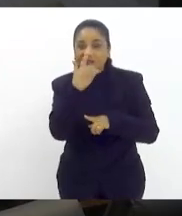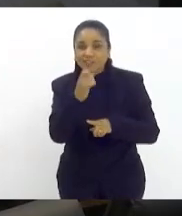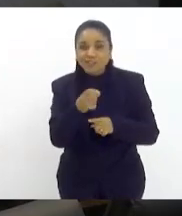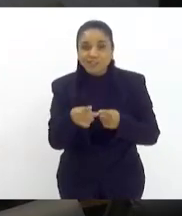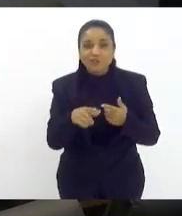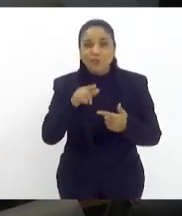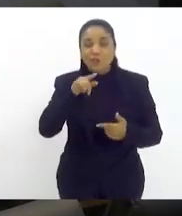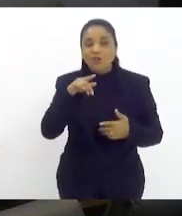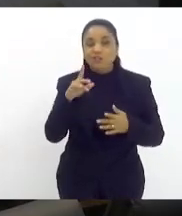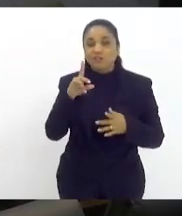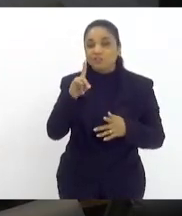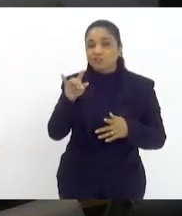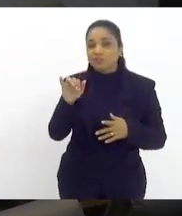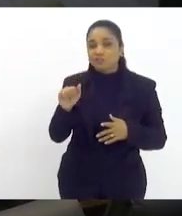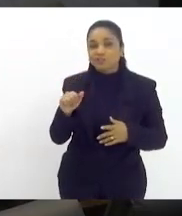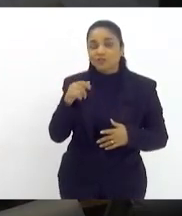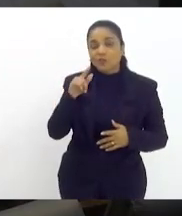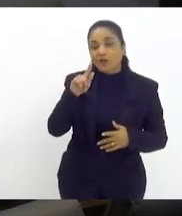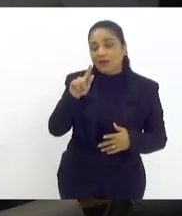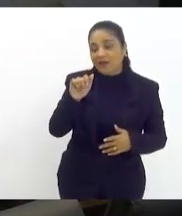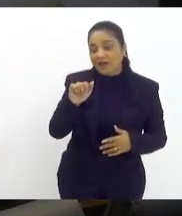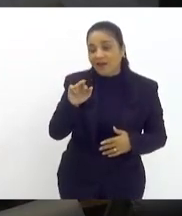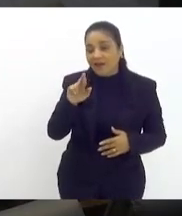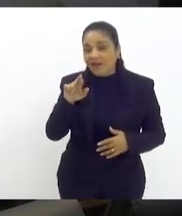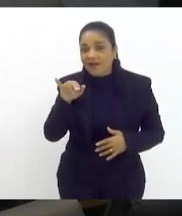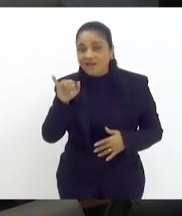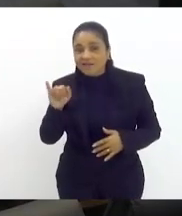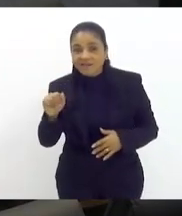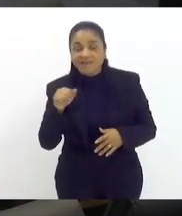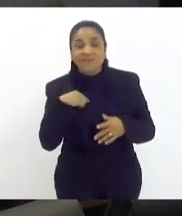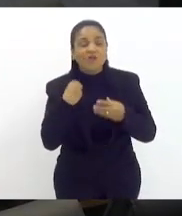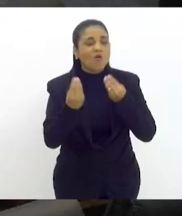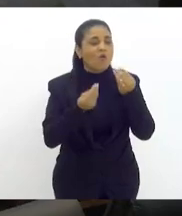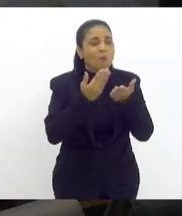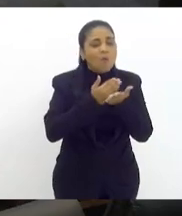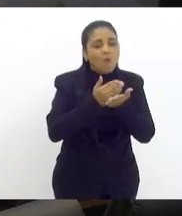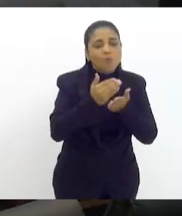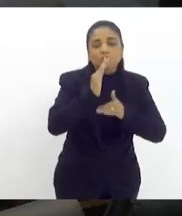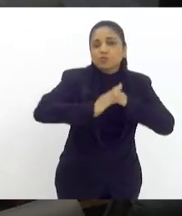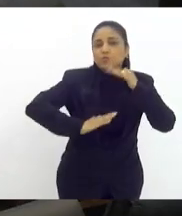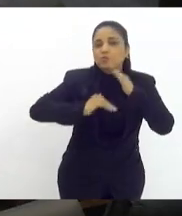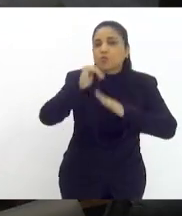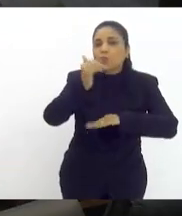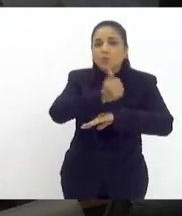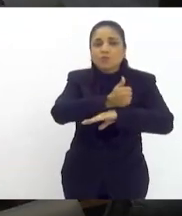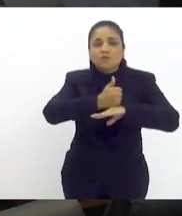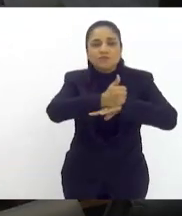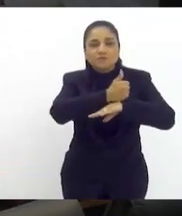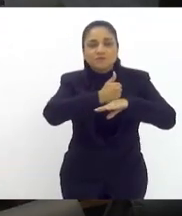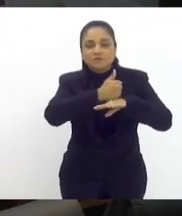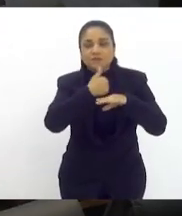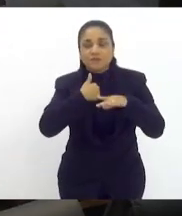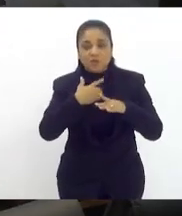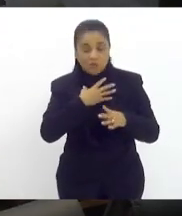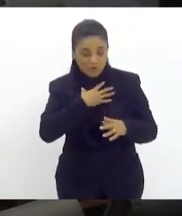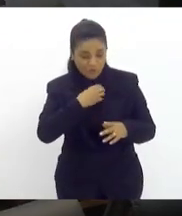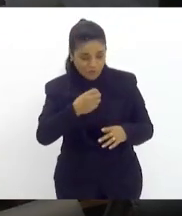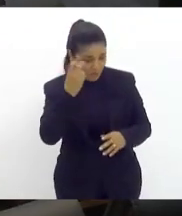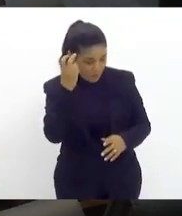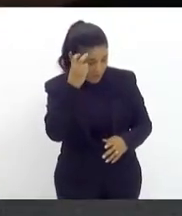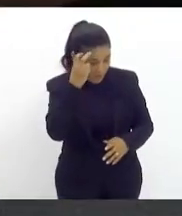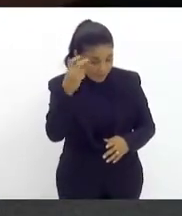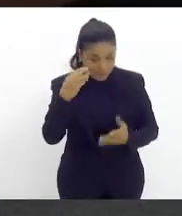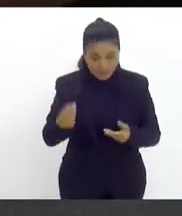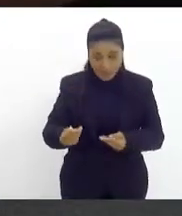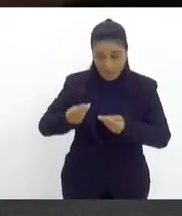muitos não sabem como começou essa profissão mas olha aqui eu tenho um filho inteligente que me